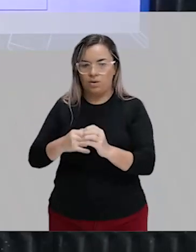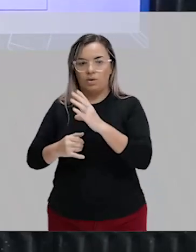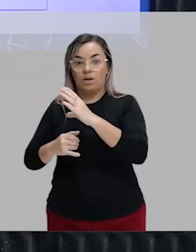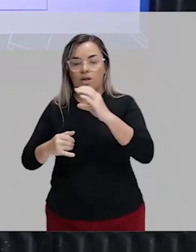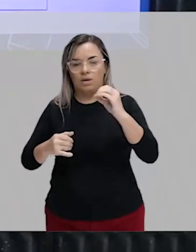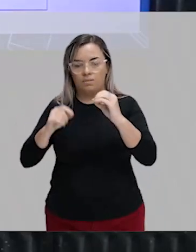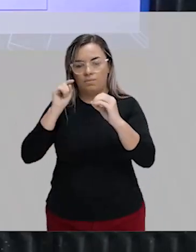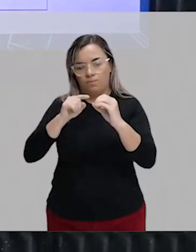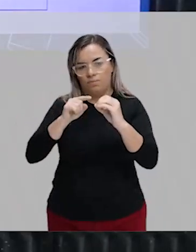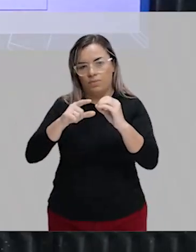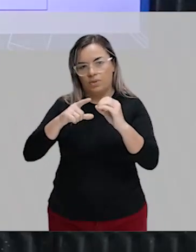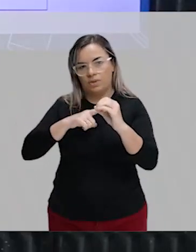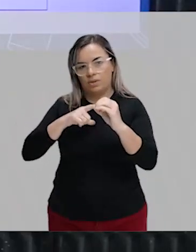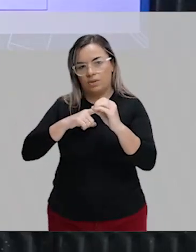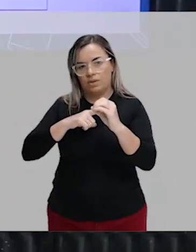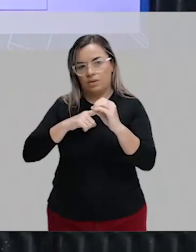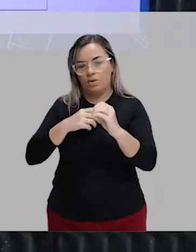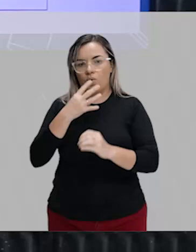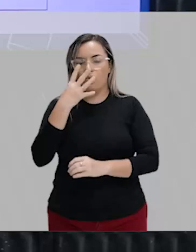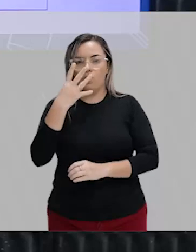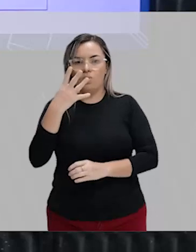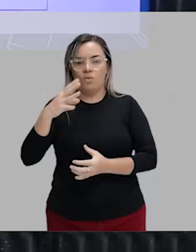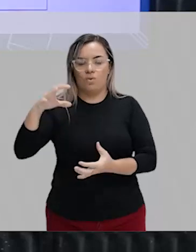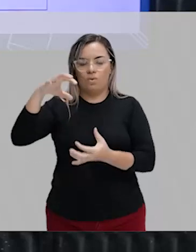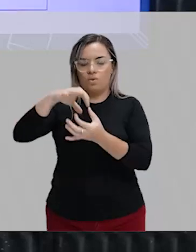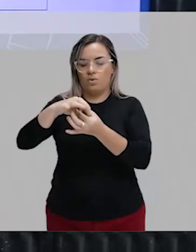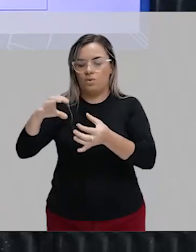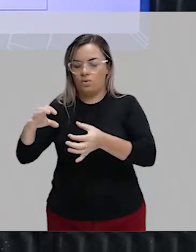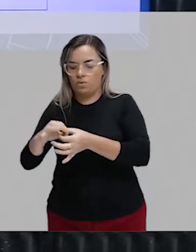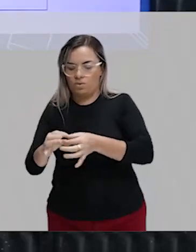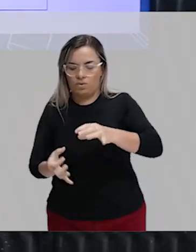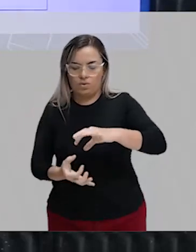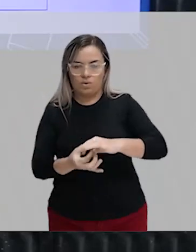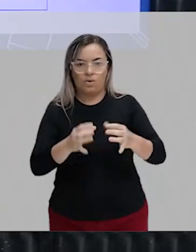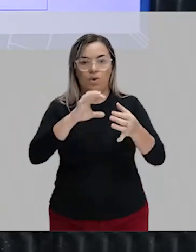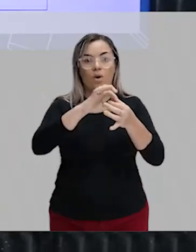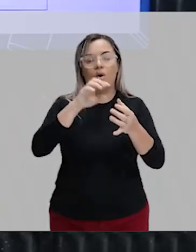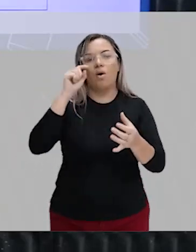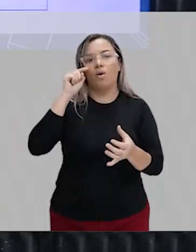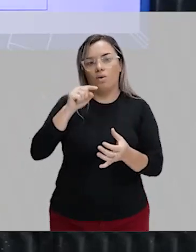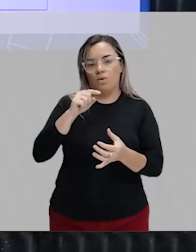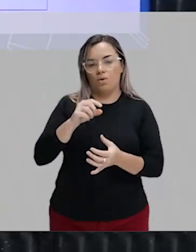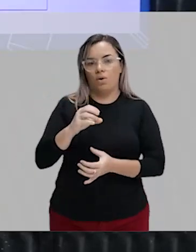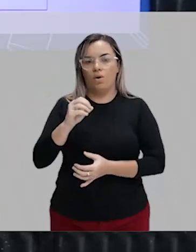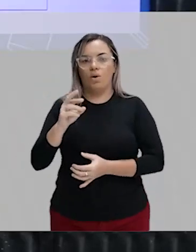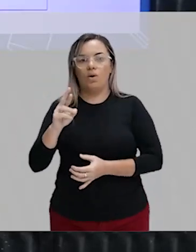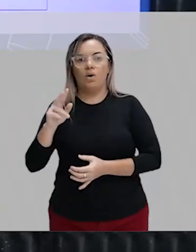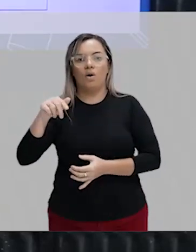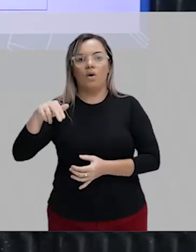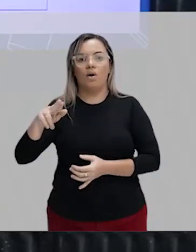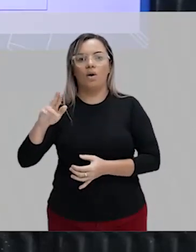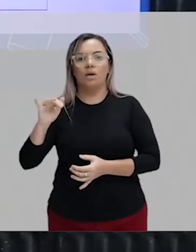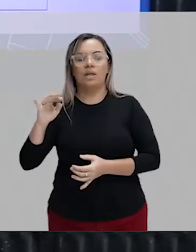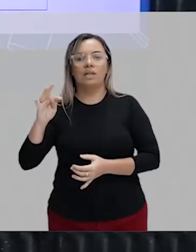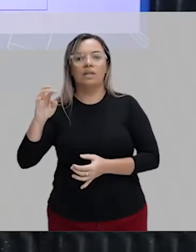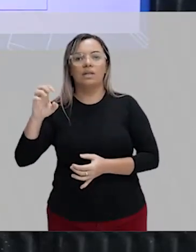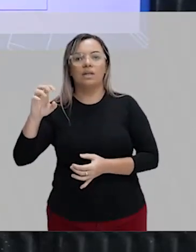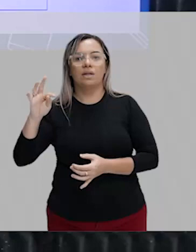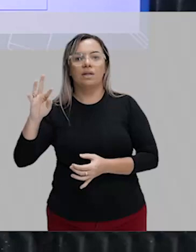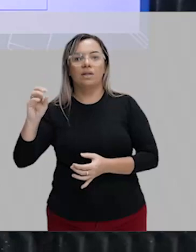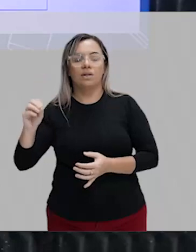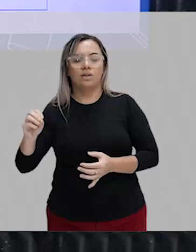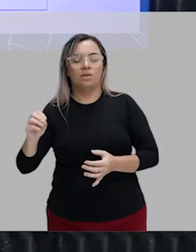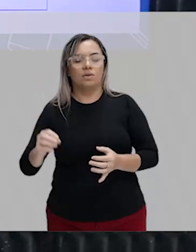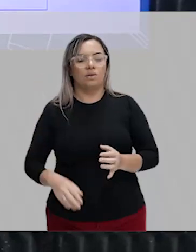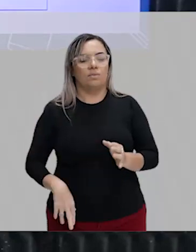ele possui 4 valências pela regra do octeto. Ele tem 4 elétrons na última camada, então